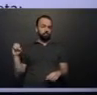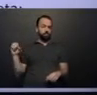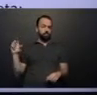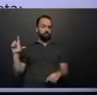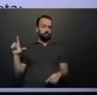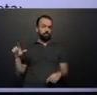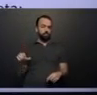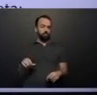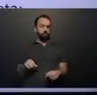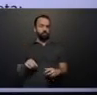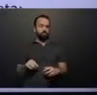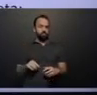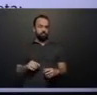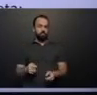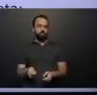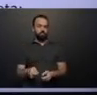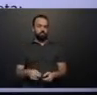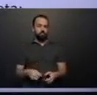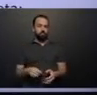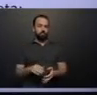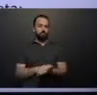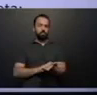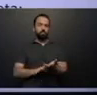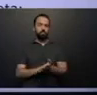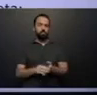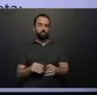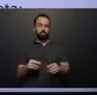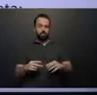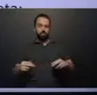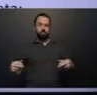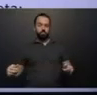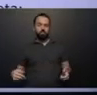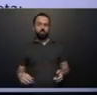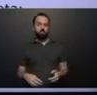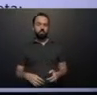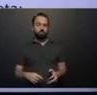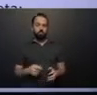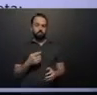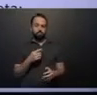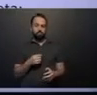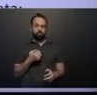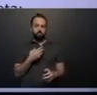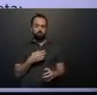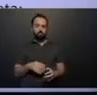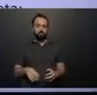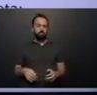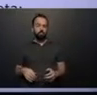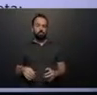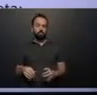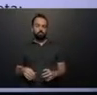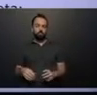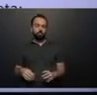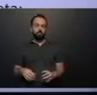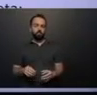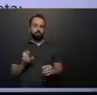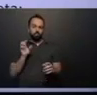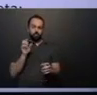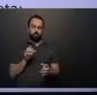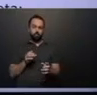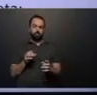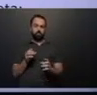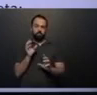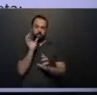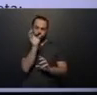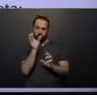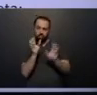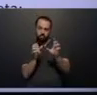água sanitária, limpa-forno, medicamentos, dentre outros. Devemos guardar em locais seguros e longe